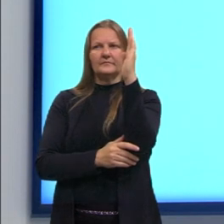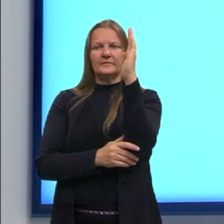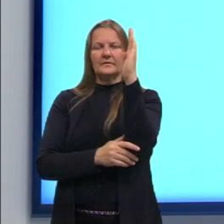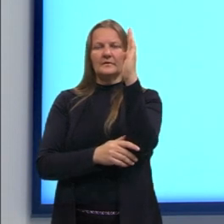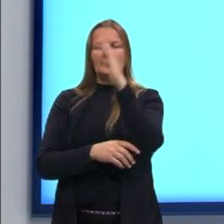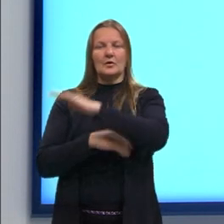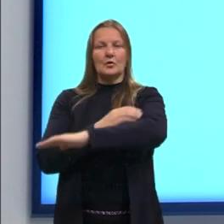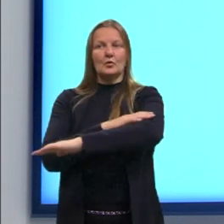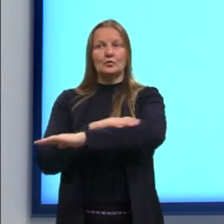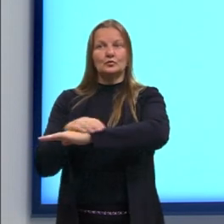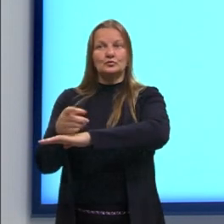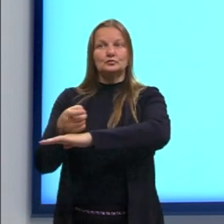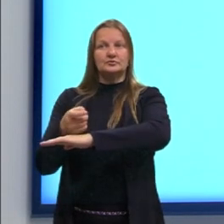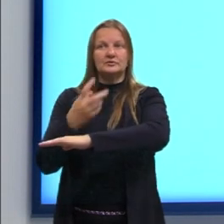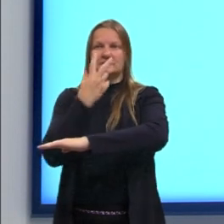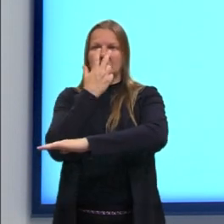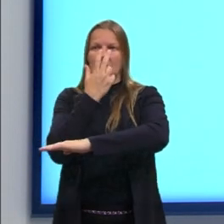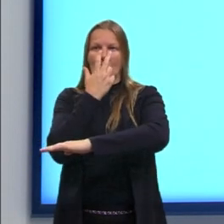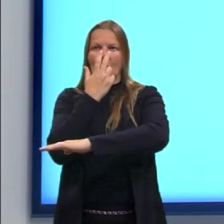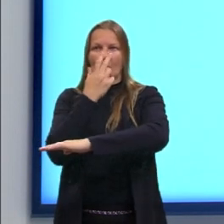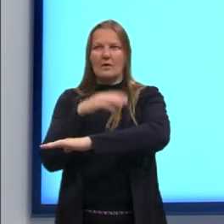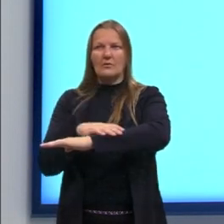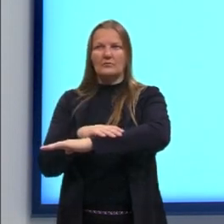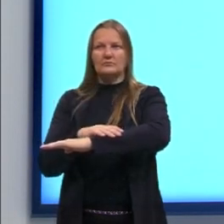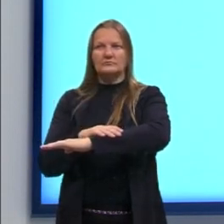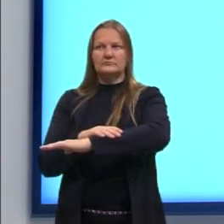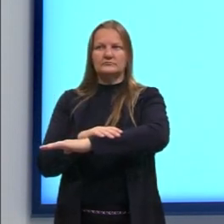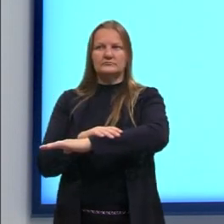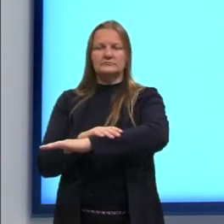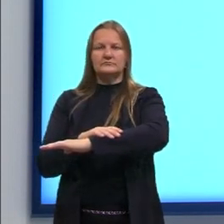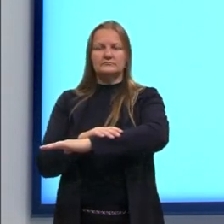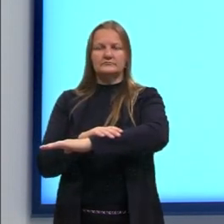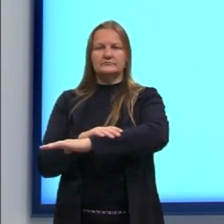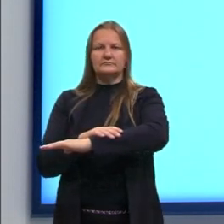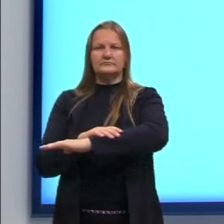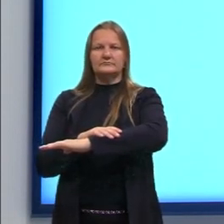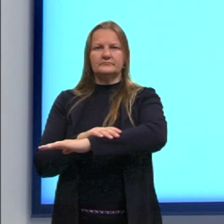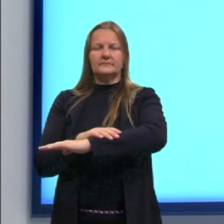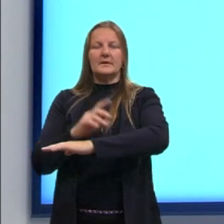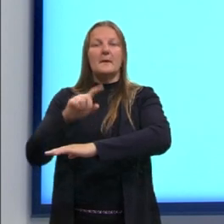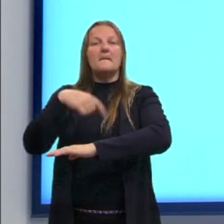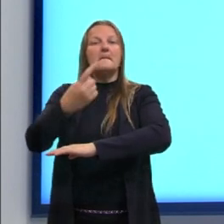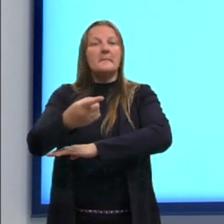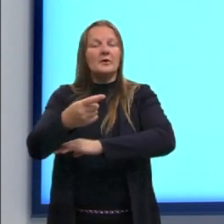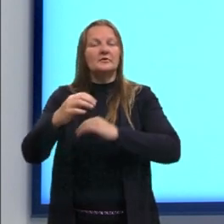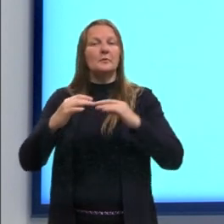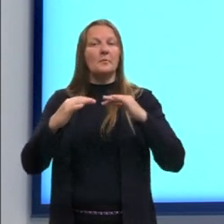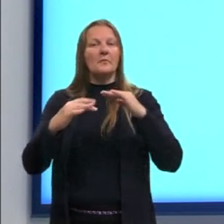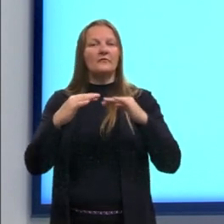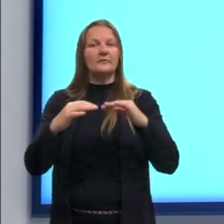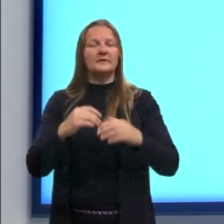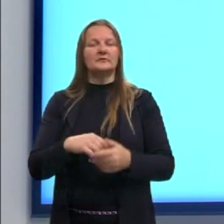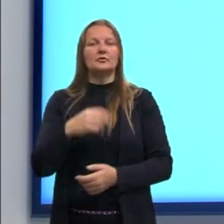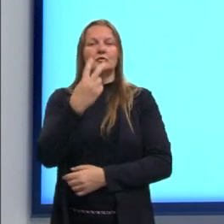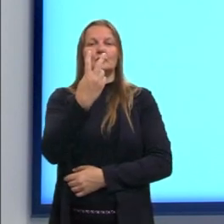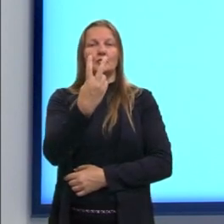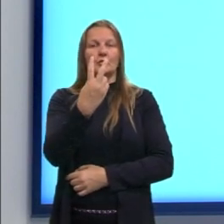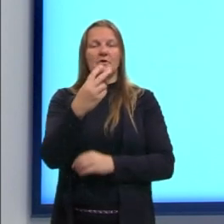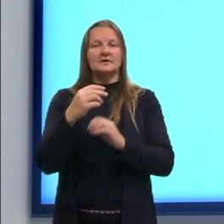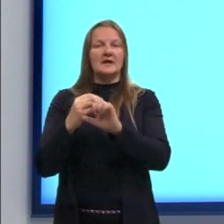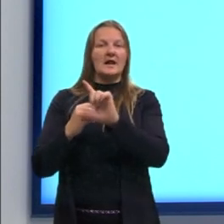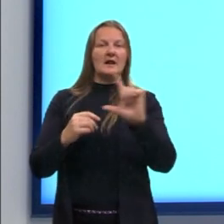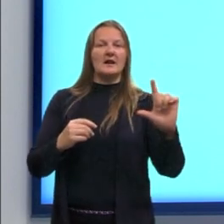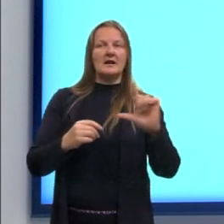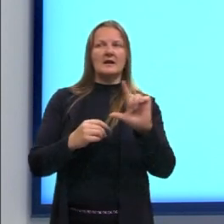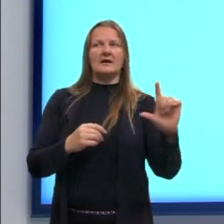mudou o ponto que ele tá agora é menos um e cinco a próxima posição é dois para leste então